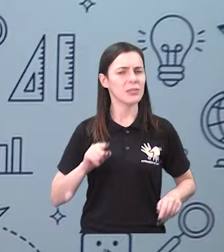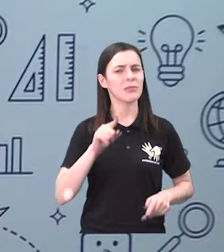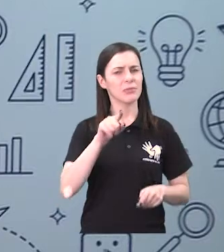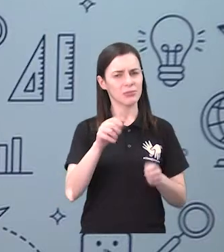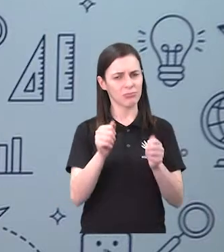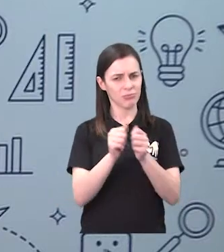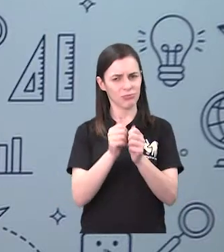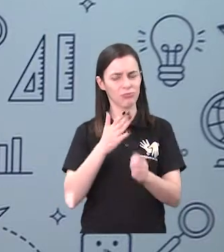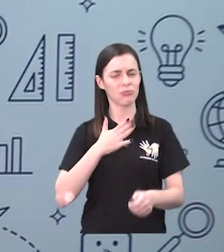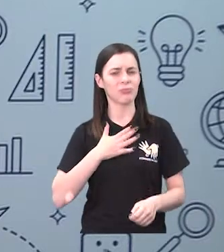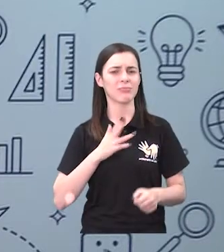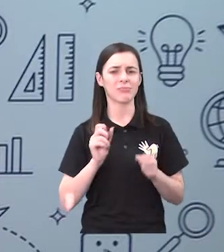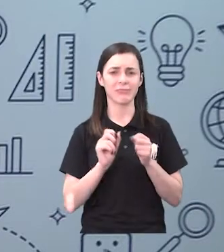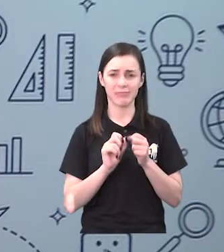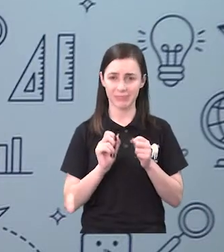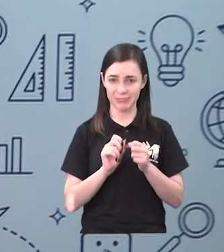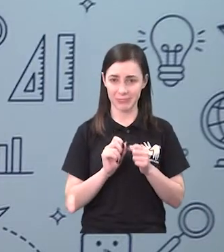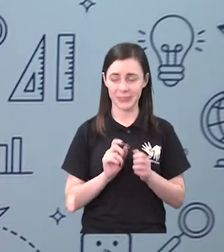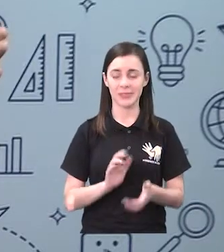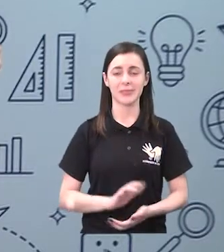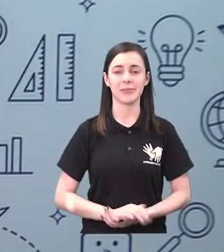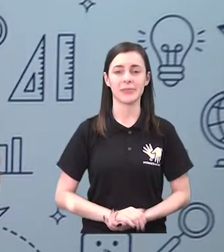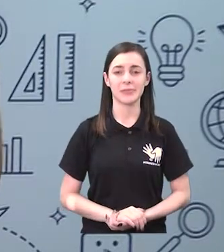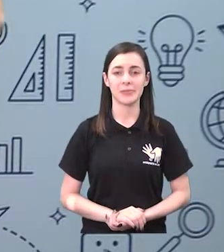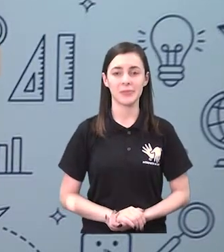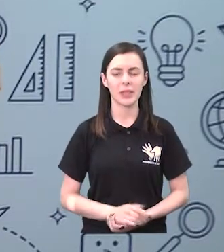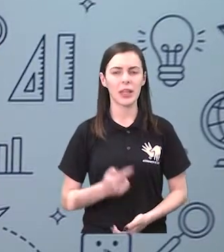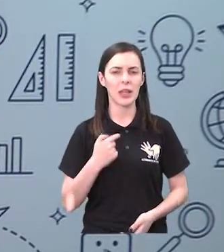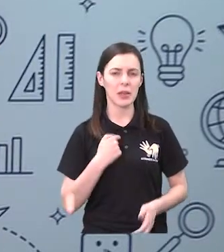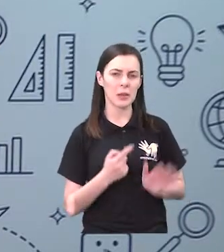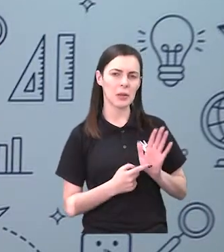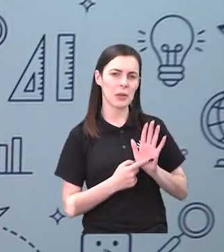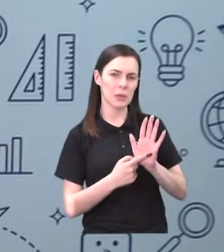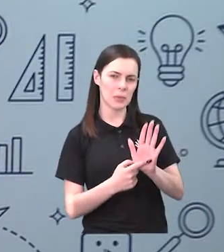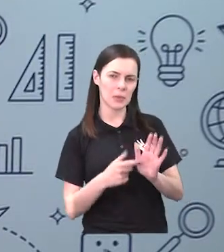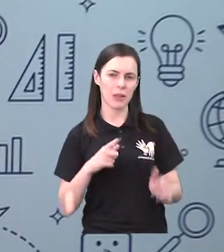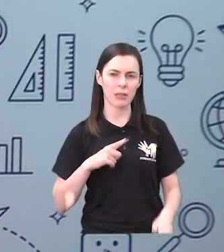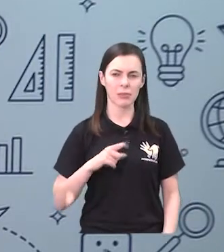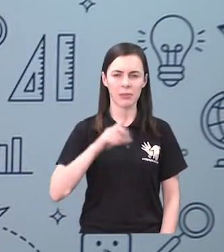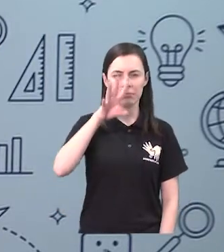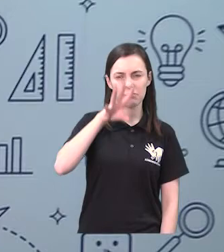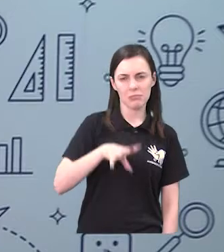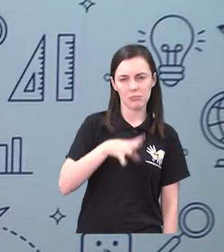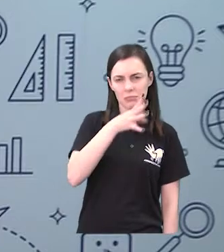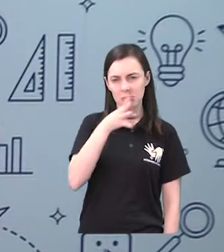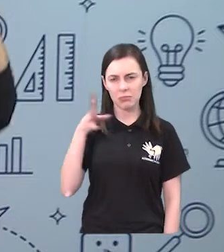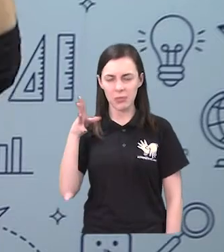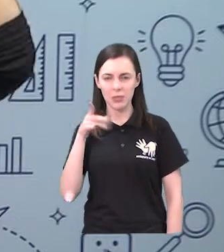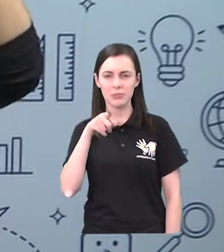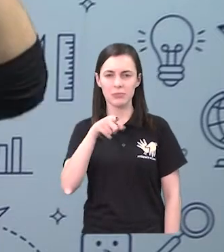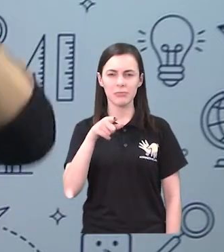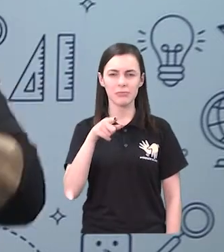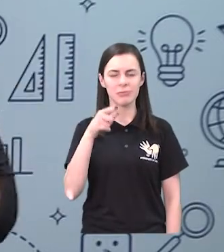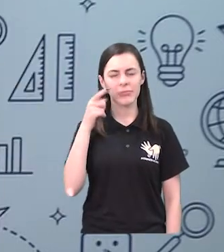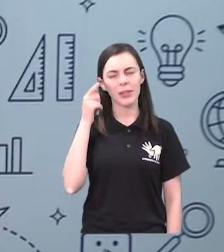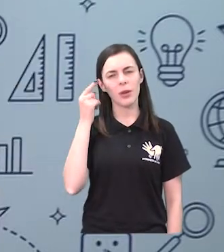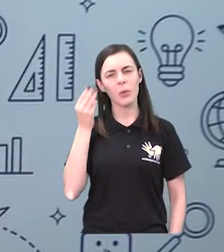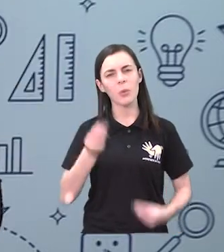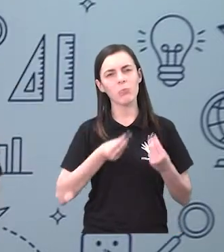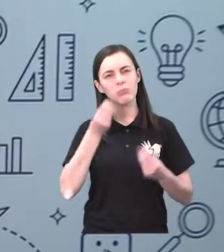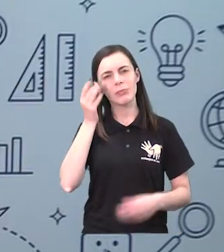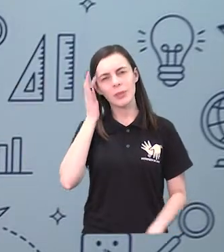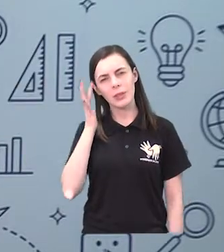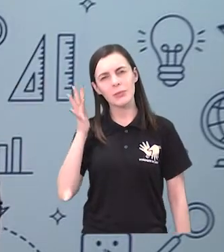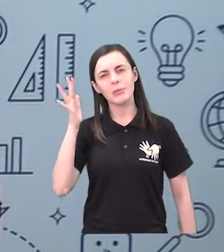convidar a fazer cada uma dessas três Então vamos fazer comigo vou te mostrar num quadro para ficar mais fácil de a gente